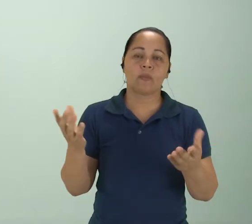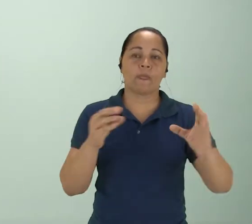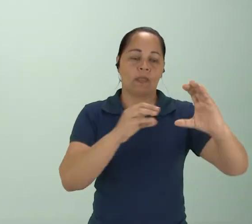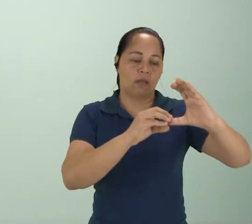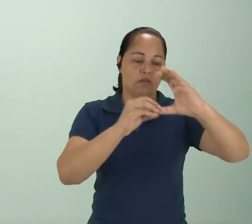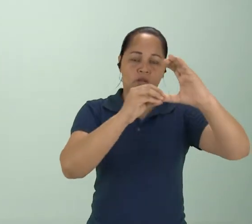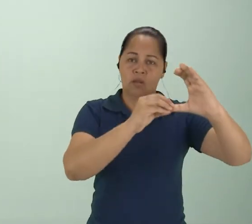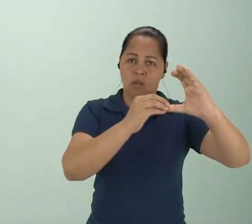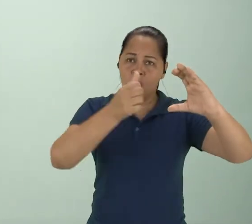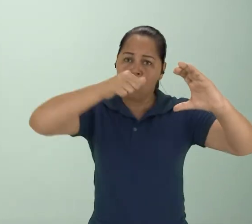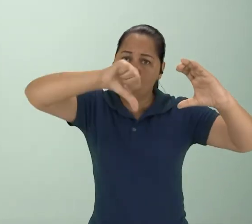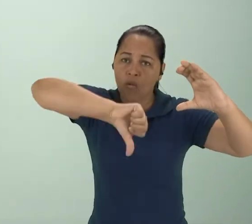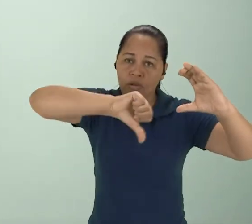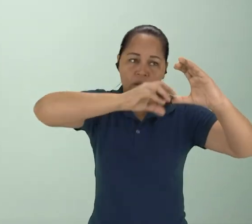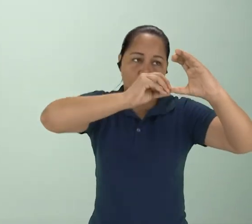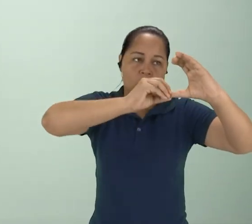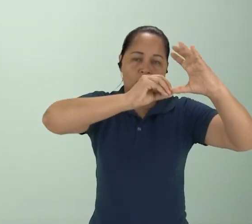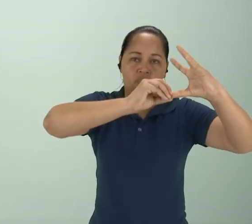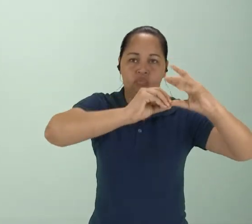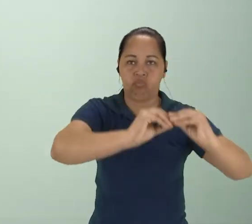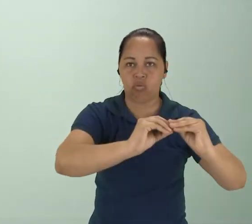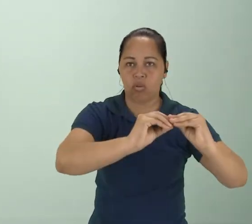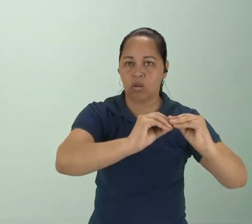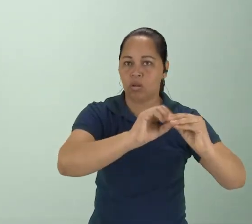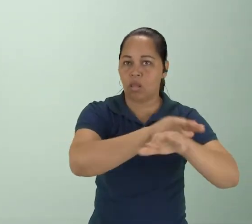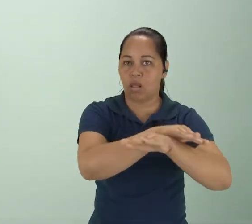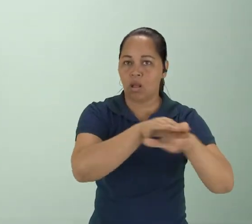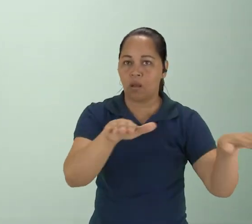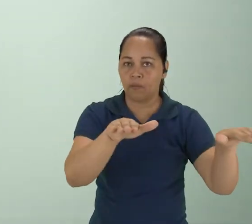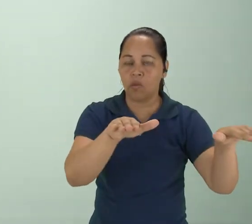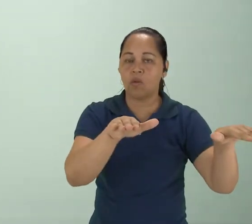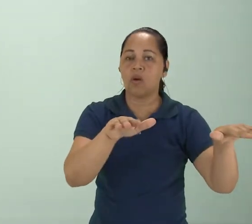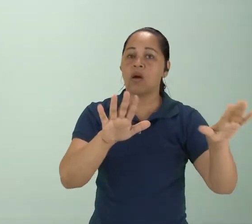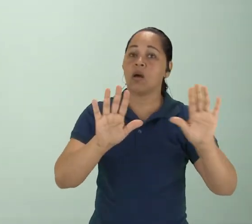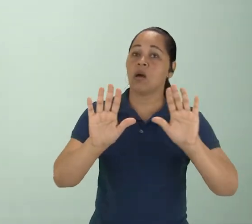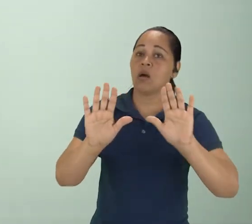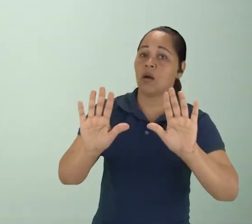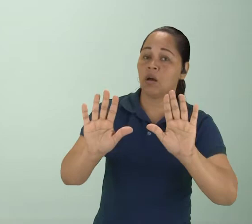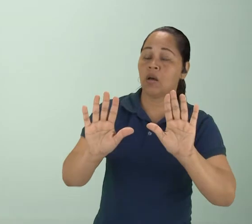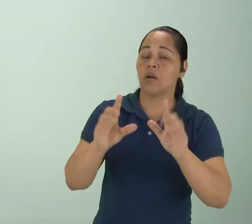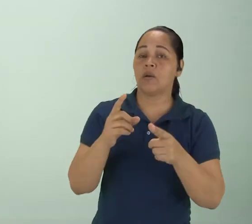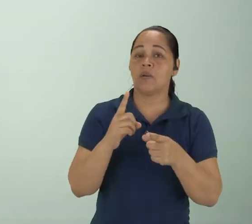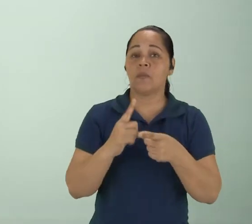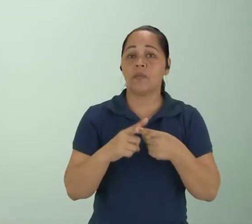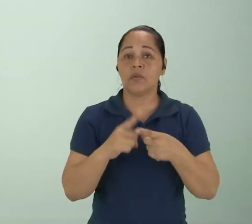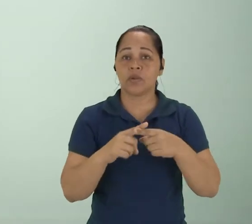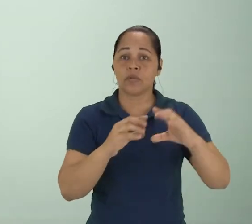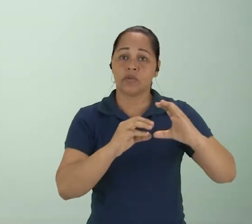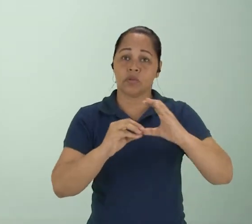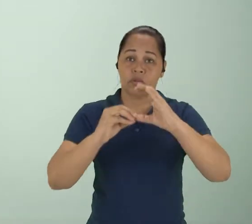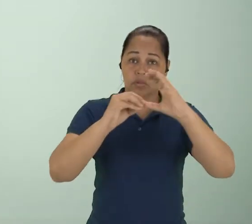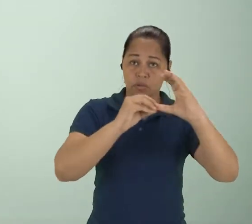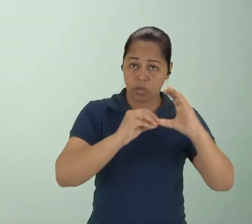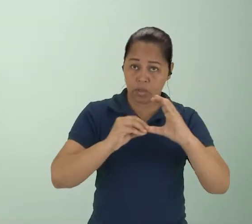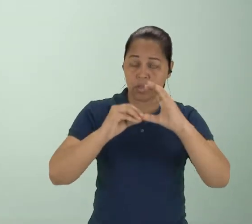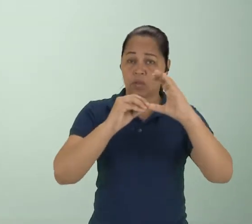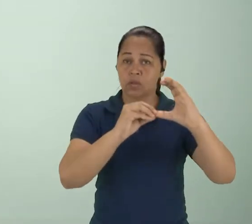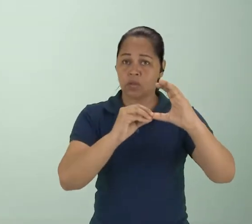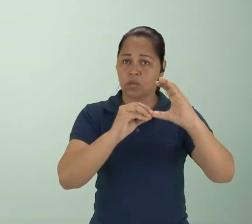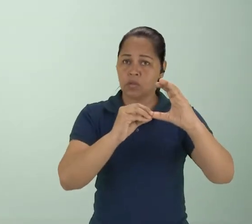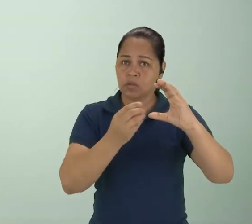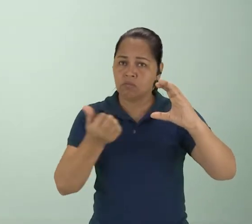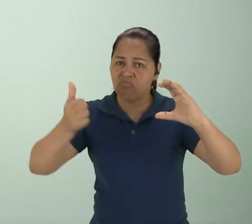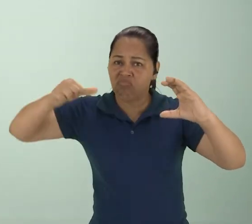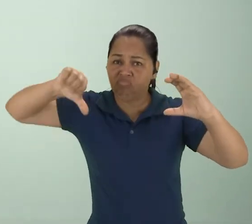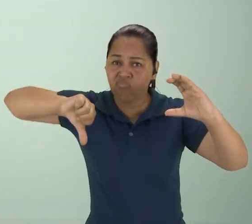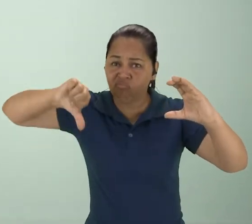vai morrer. Isso é uma morte programada. O que acontece muitas vezes é que células com problemas, né,